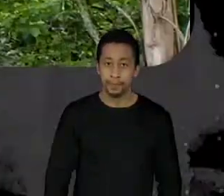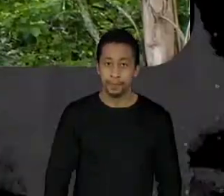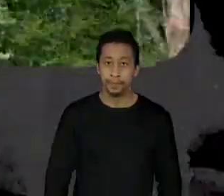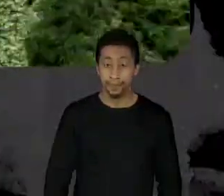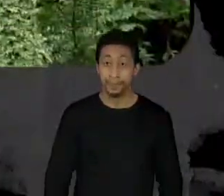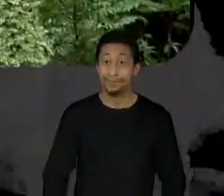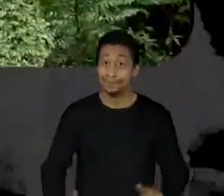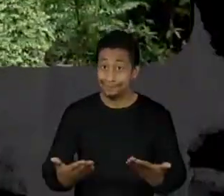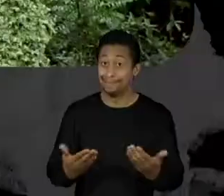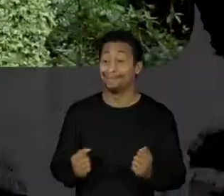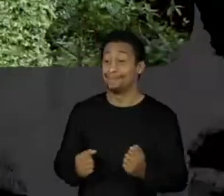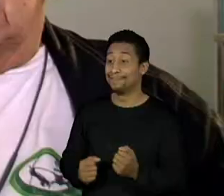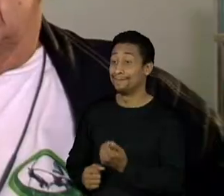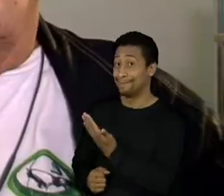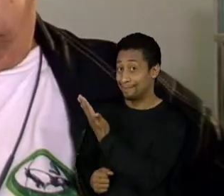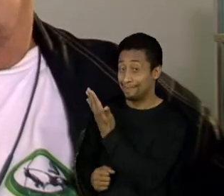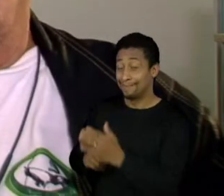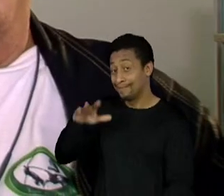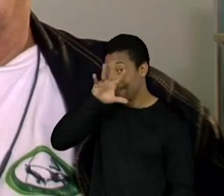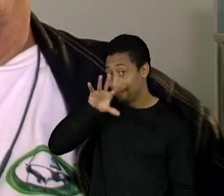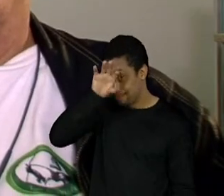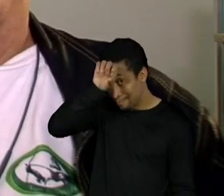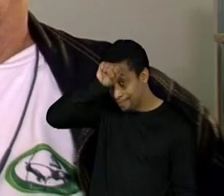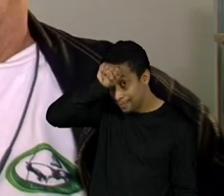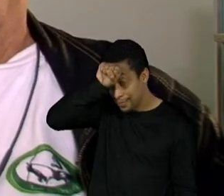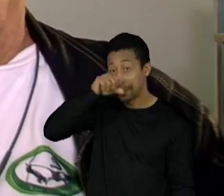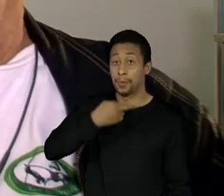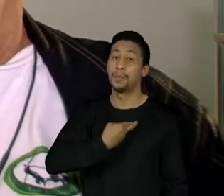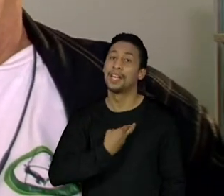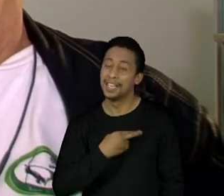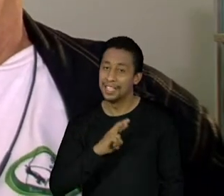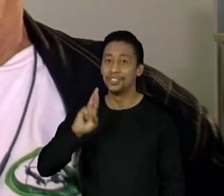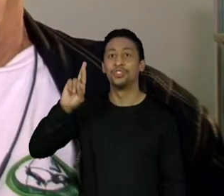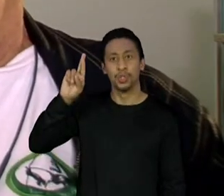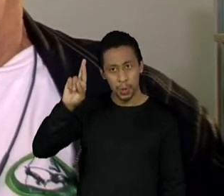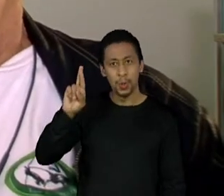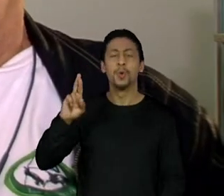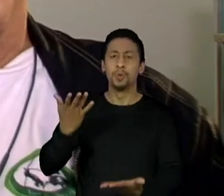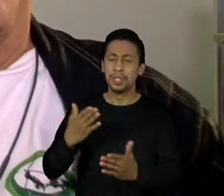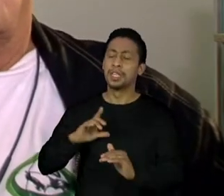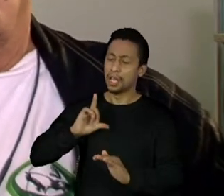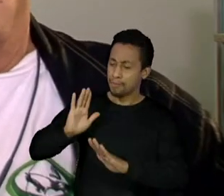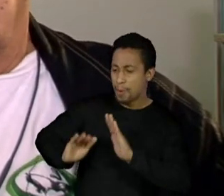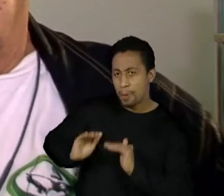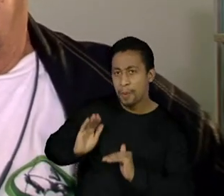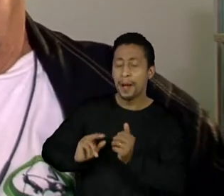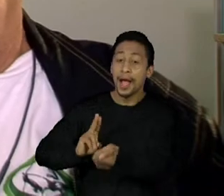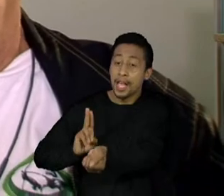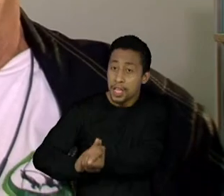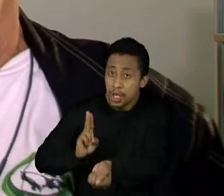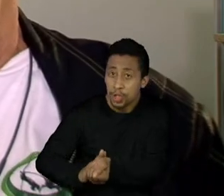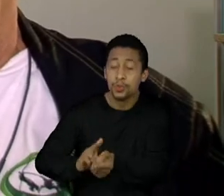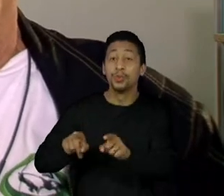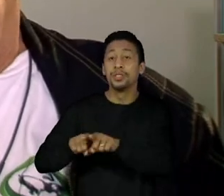Umbanda, por definição, é uma religião espírita, ritmada, ritualizada, de